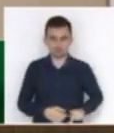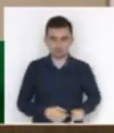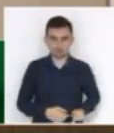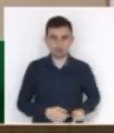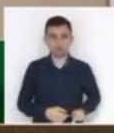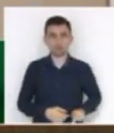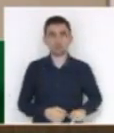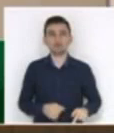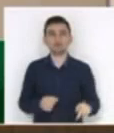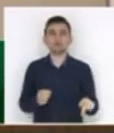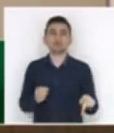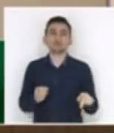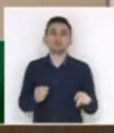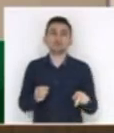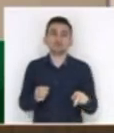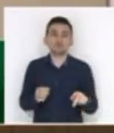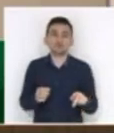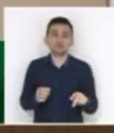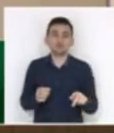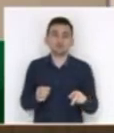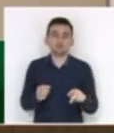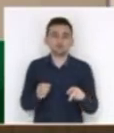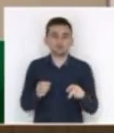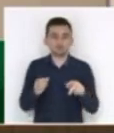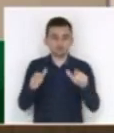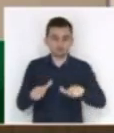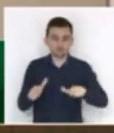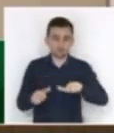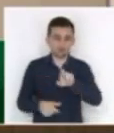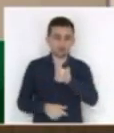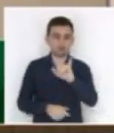Carvão, onde trouxe um grande número de pessoas